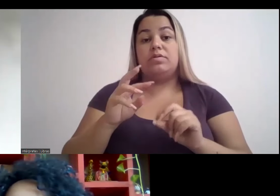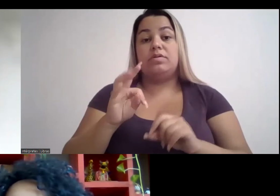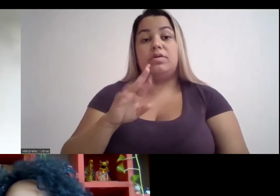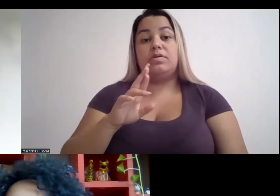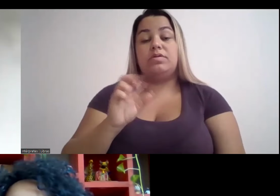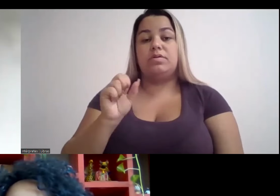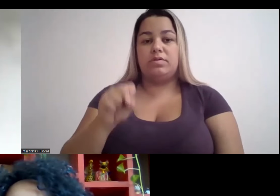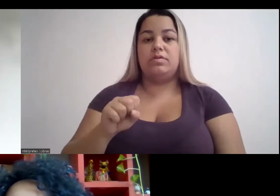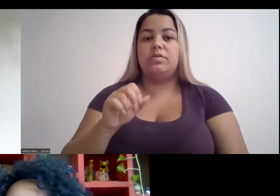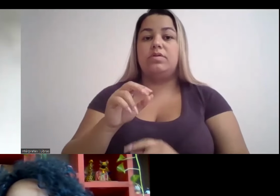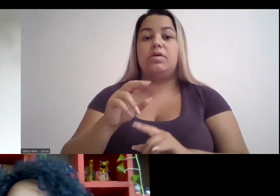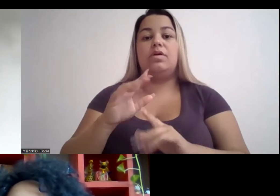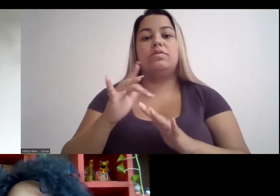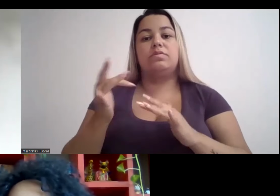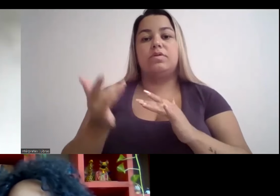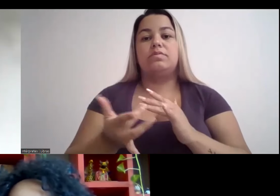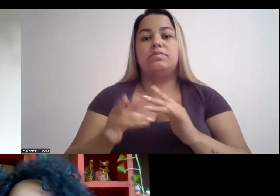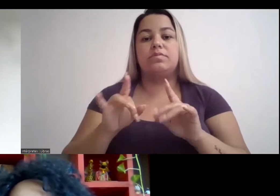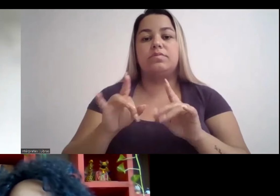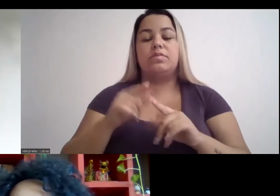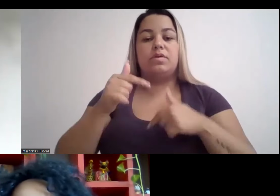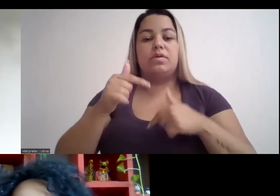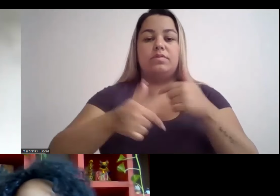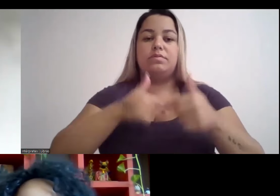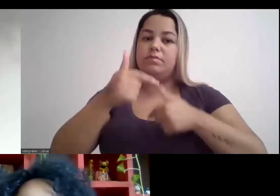às artes plásticas. Seus trabalhos